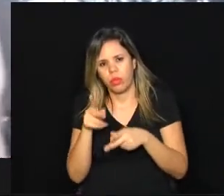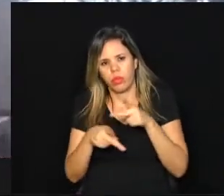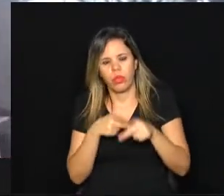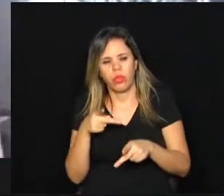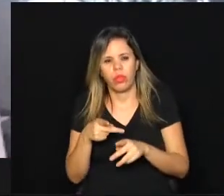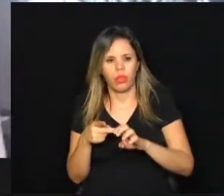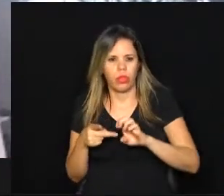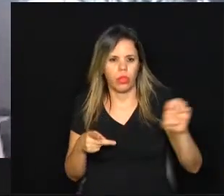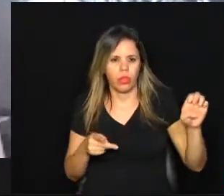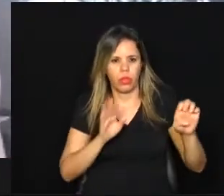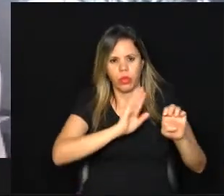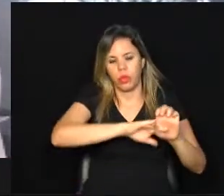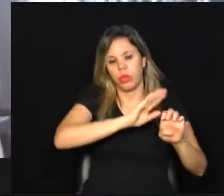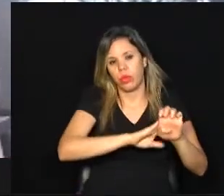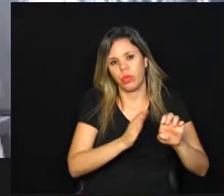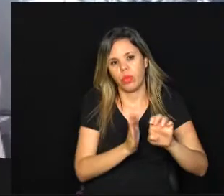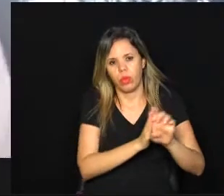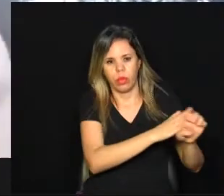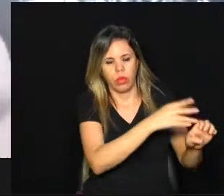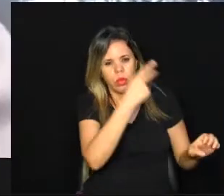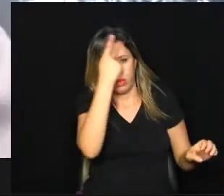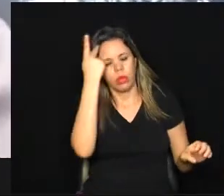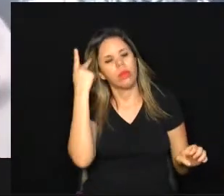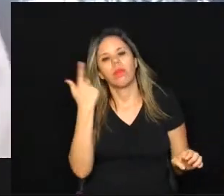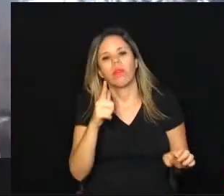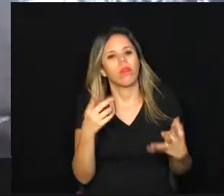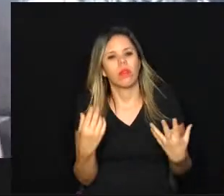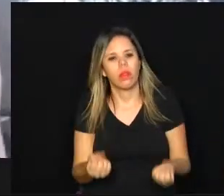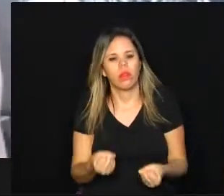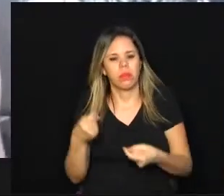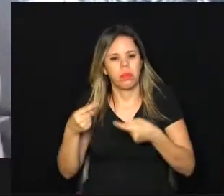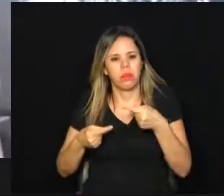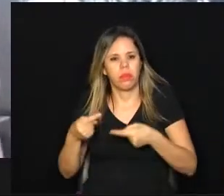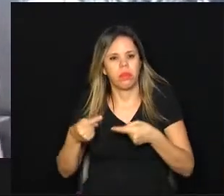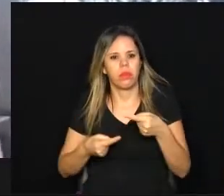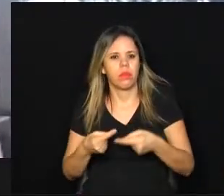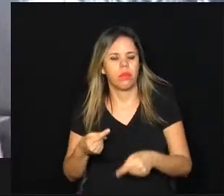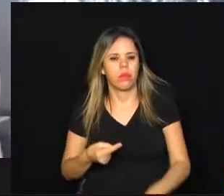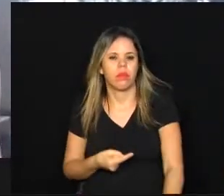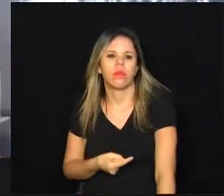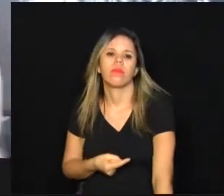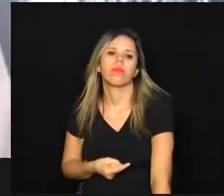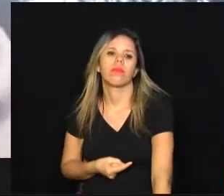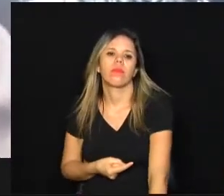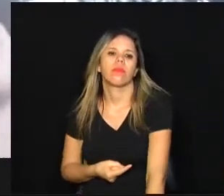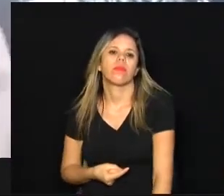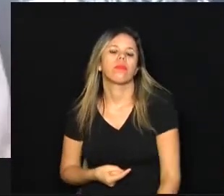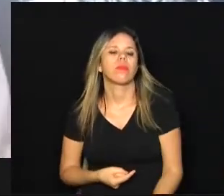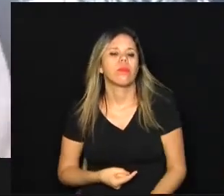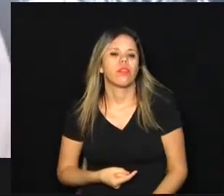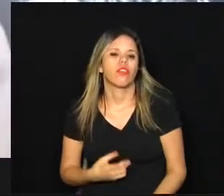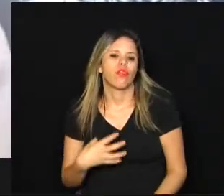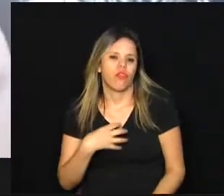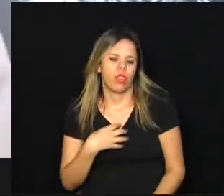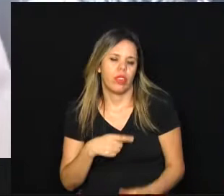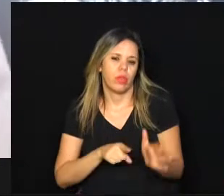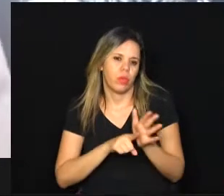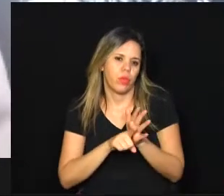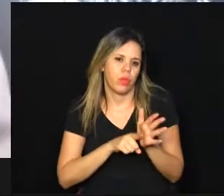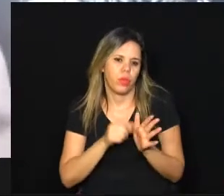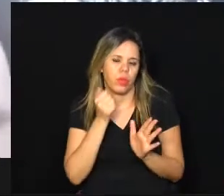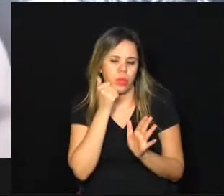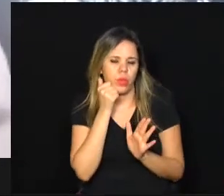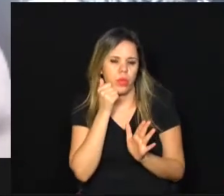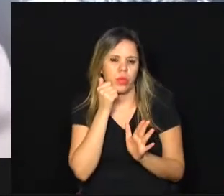mais ideologizados, que não permitem esse debate assim de forma muito científica, né? Como